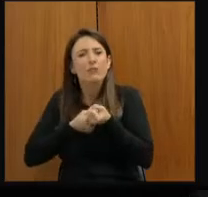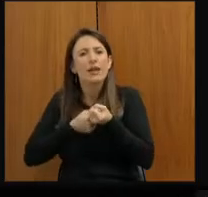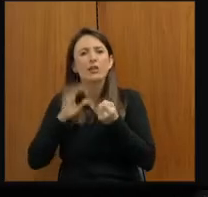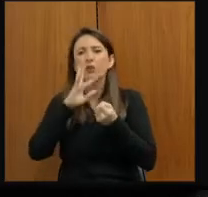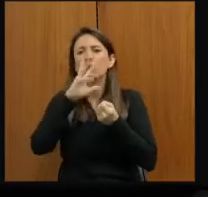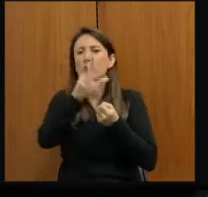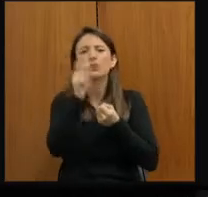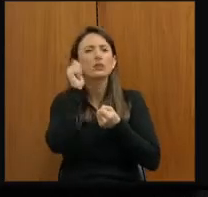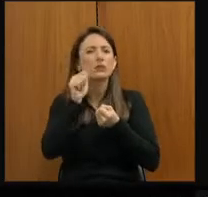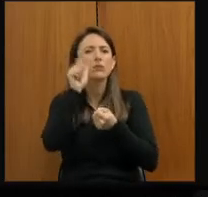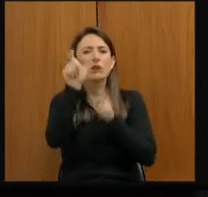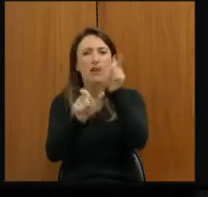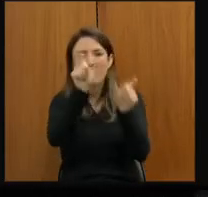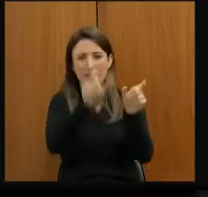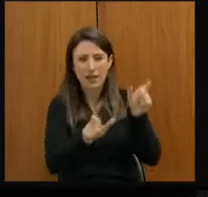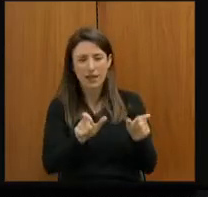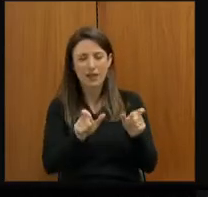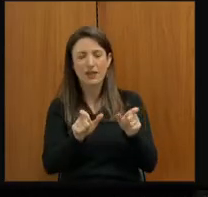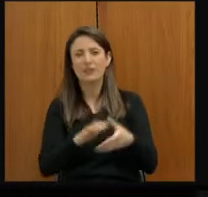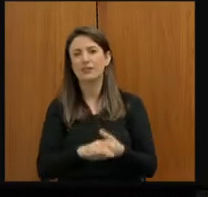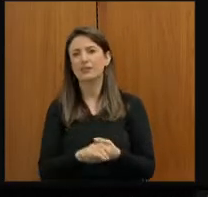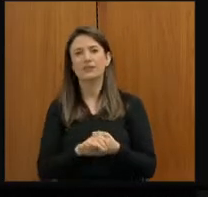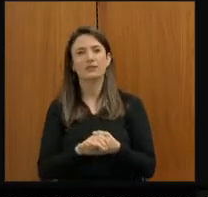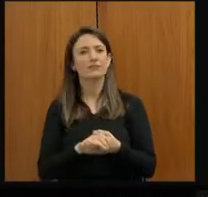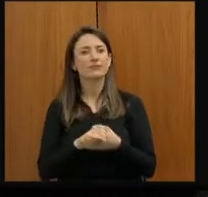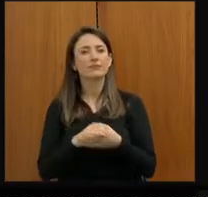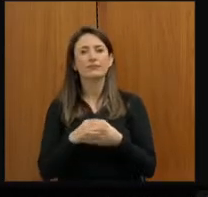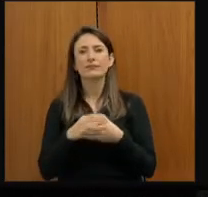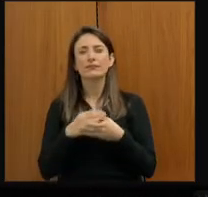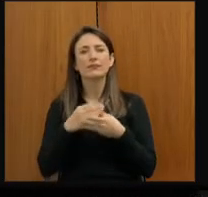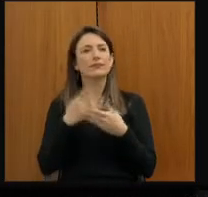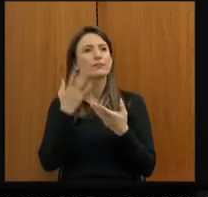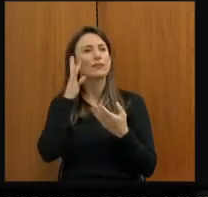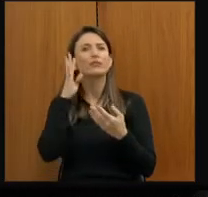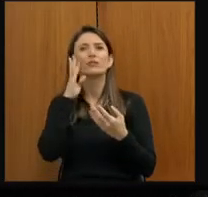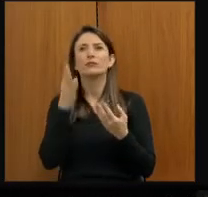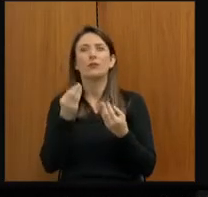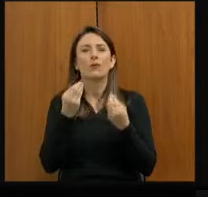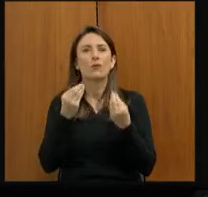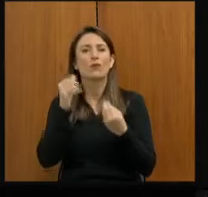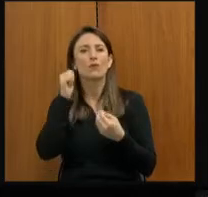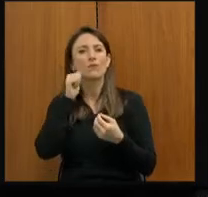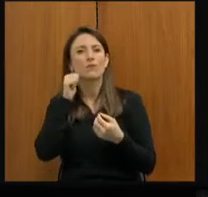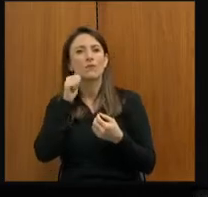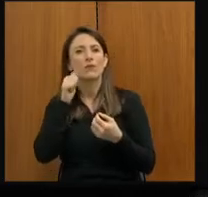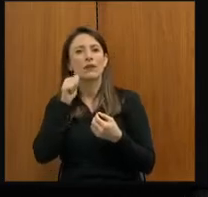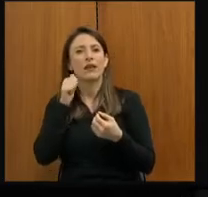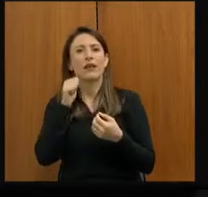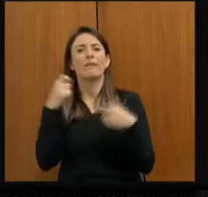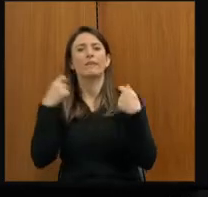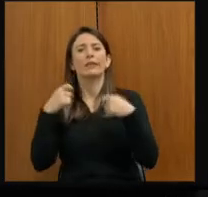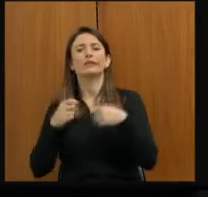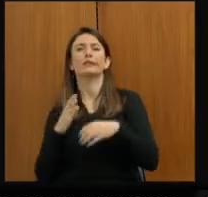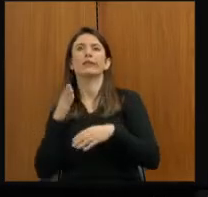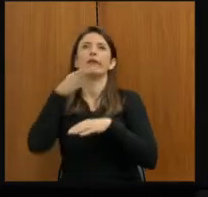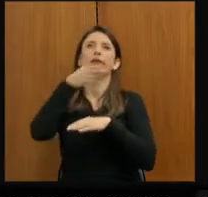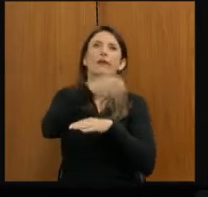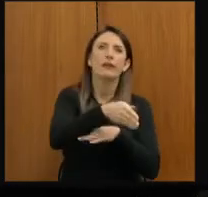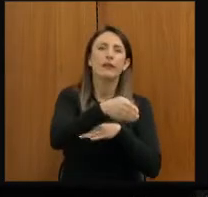mulheres é não é possível que uma mulher precisa colocar à vários órgãos